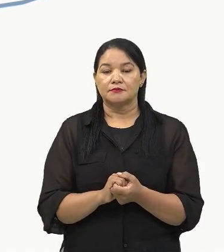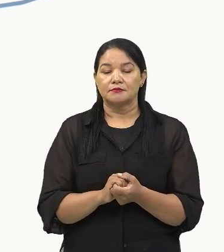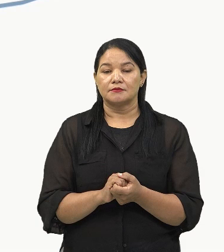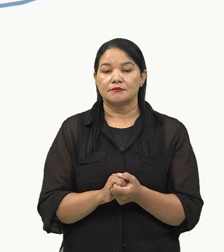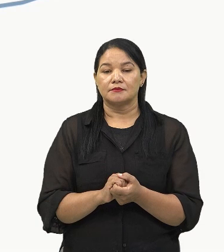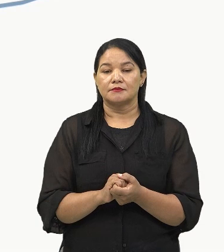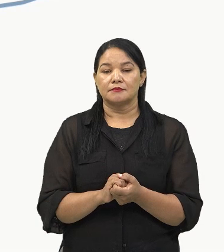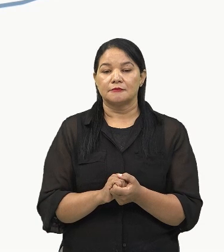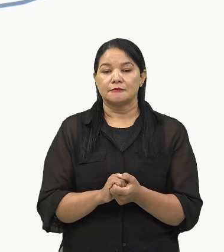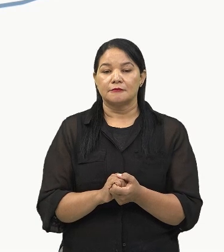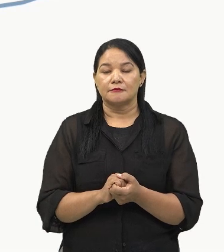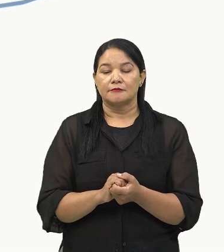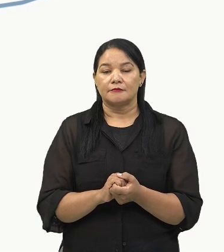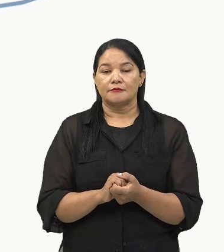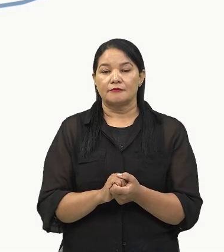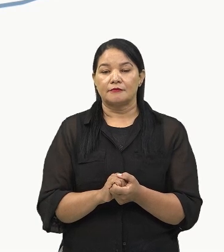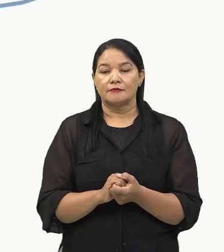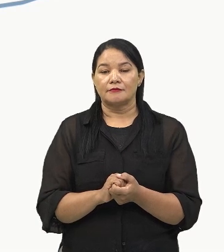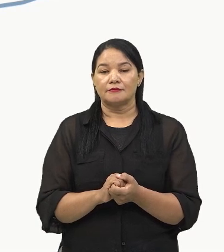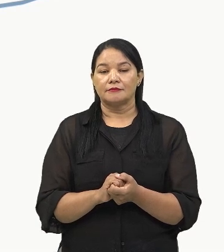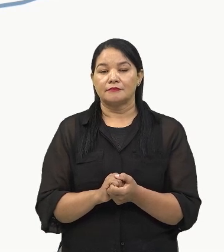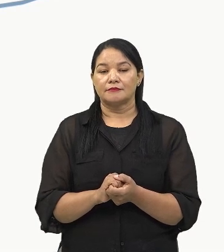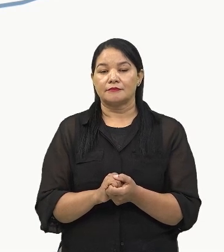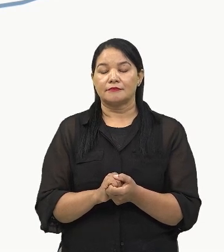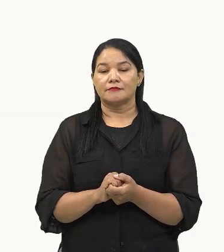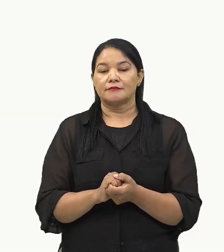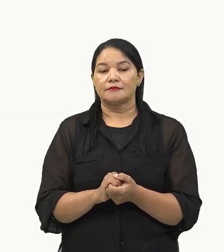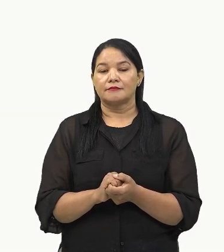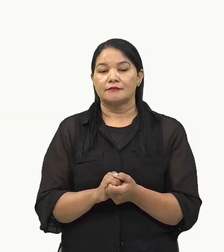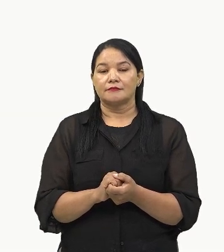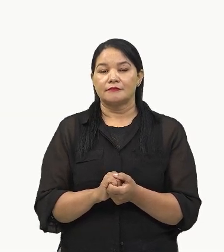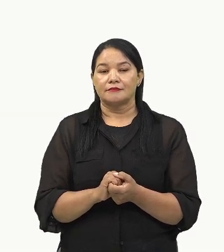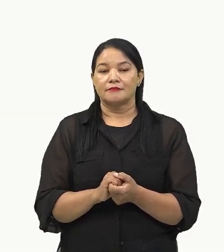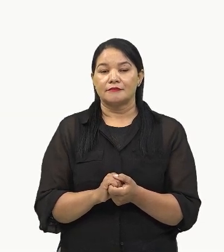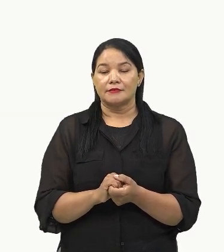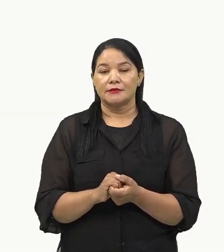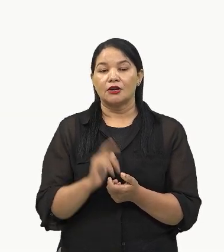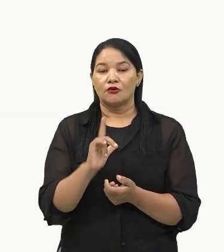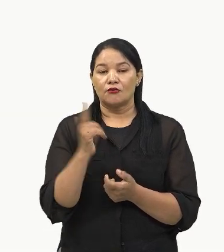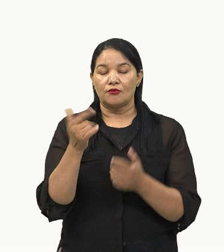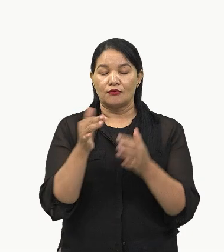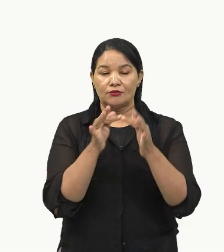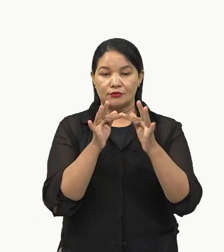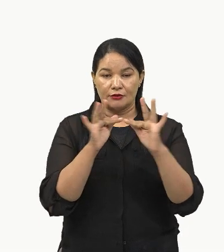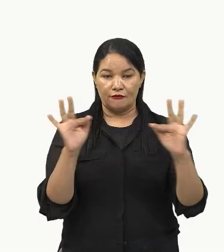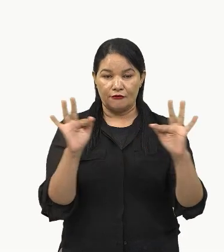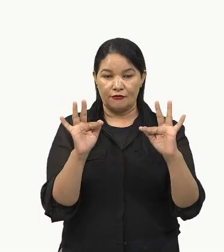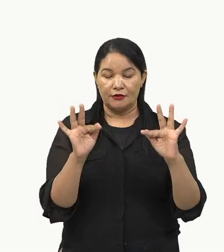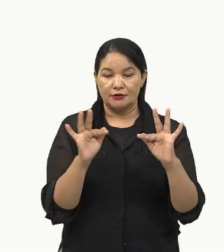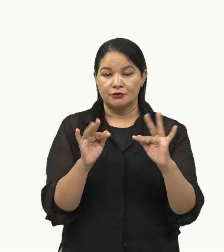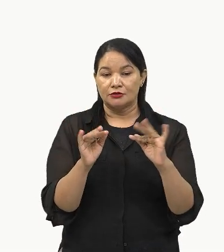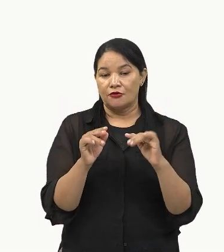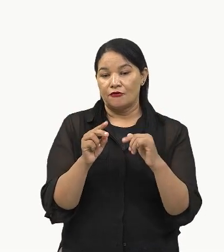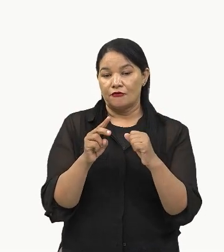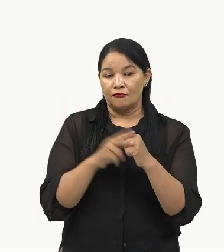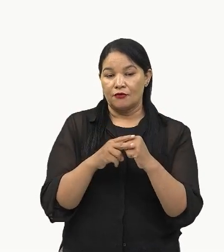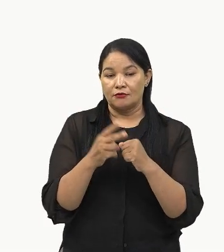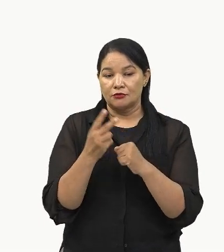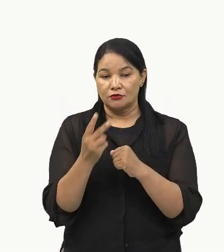roto los cerrojos de la puerta vieja. E agora, nós temos o verbo descer e